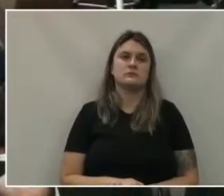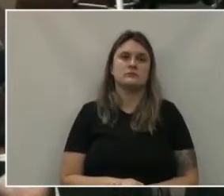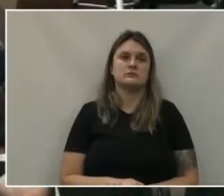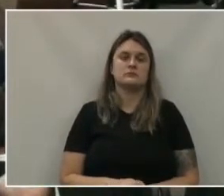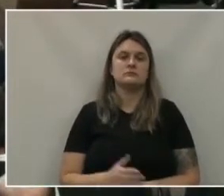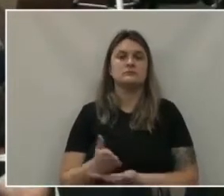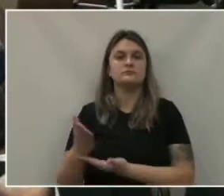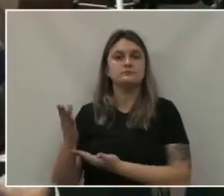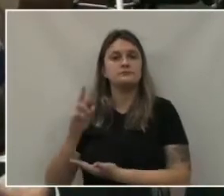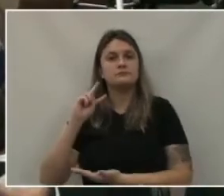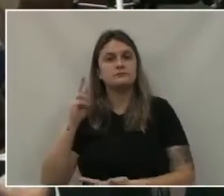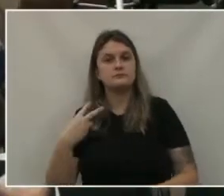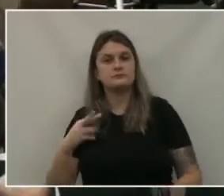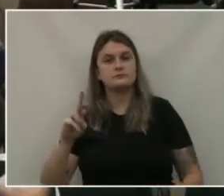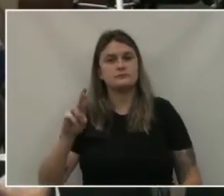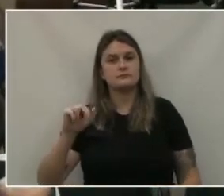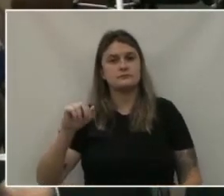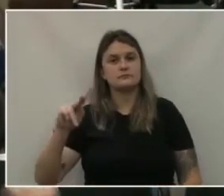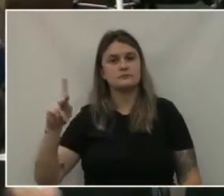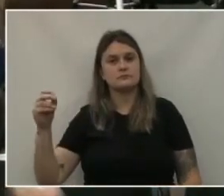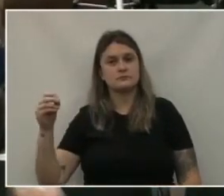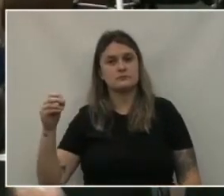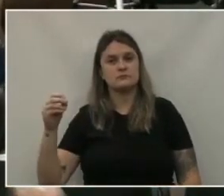Com a palavra, o vereador Rático.